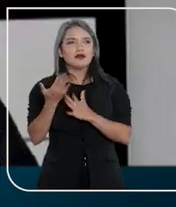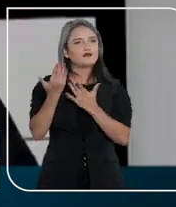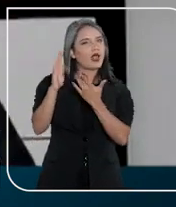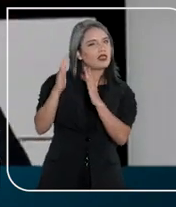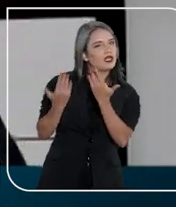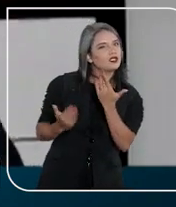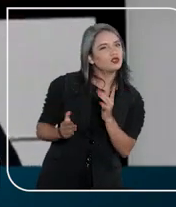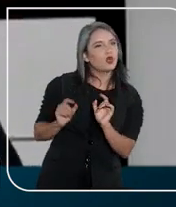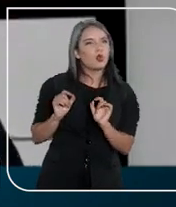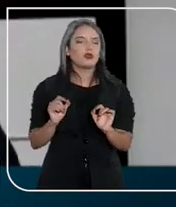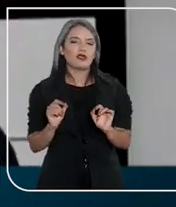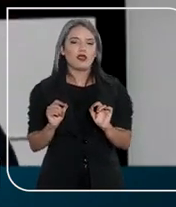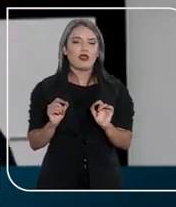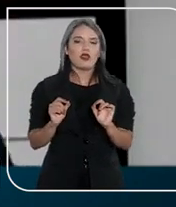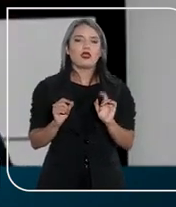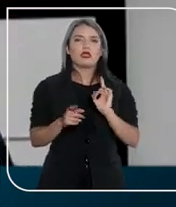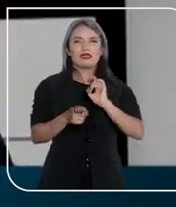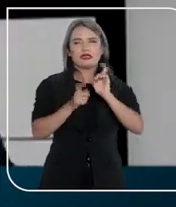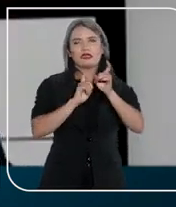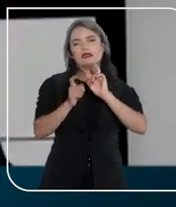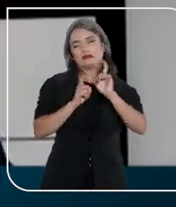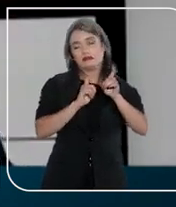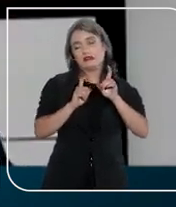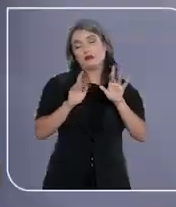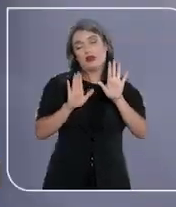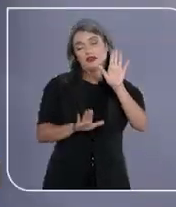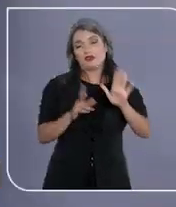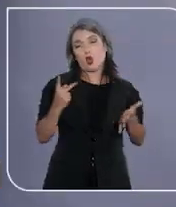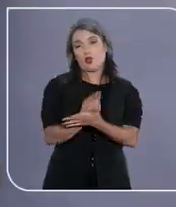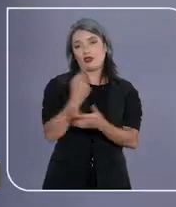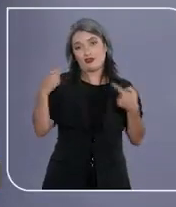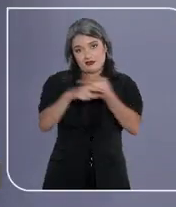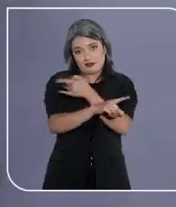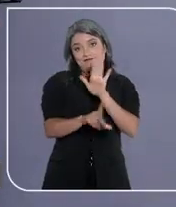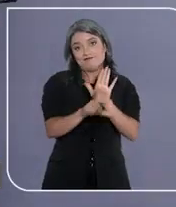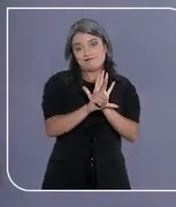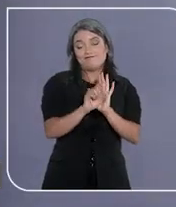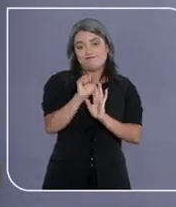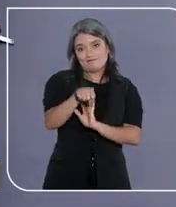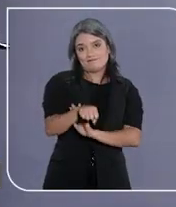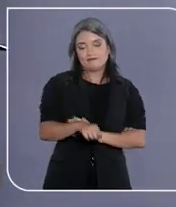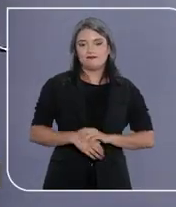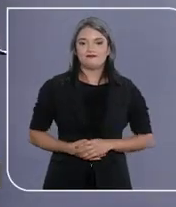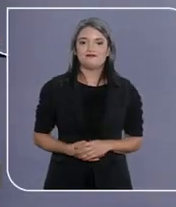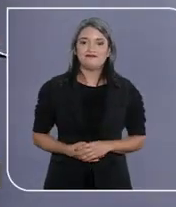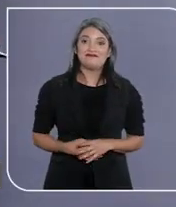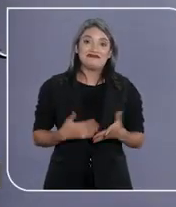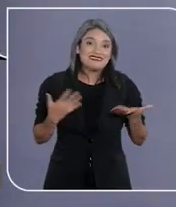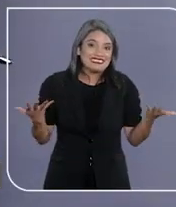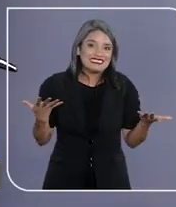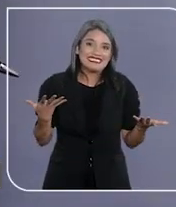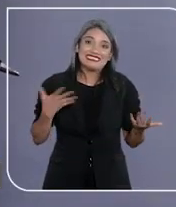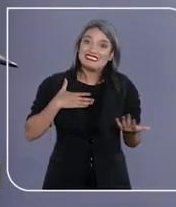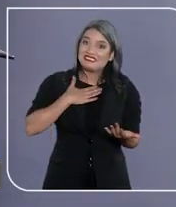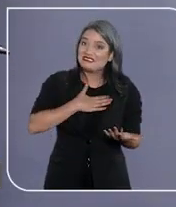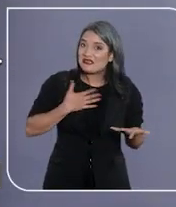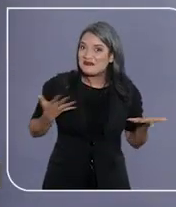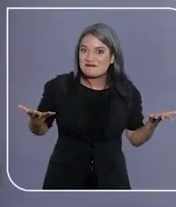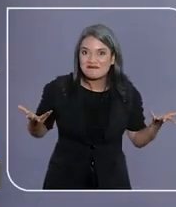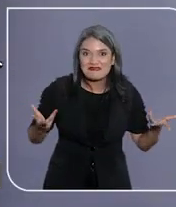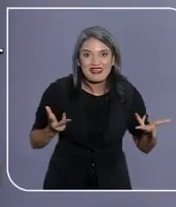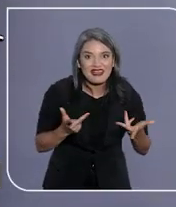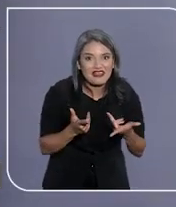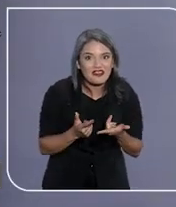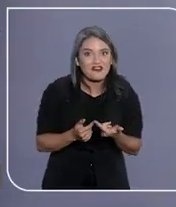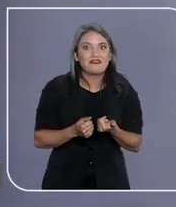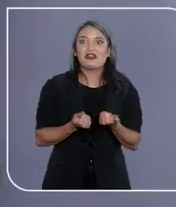em demasia, a administração pratica, sim, ilegalidades. Bom, amei a nossa conversa de hoje, muito